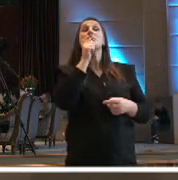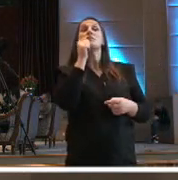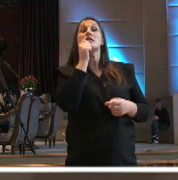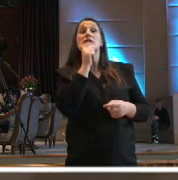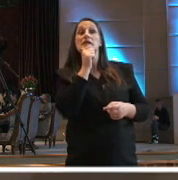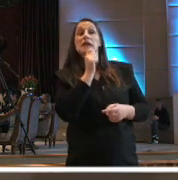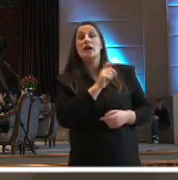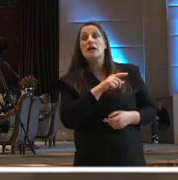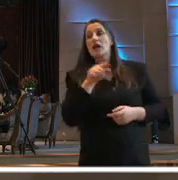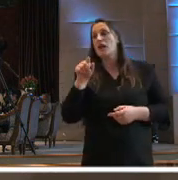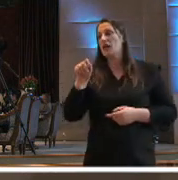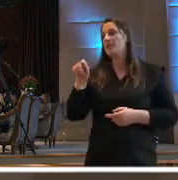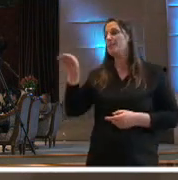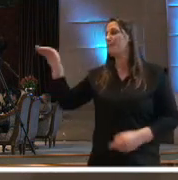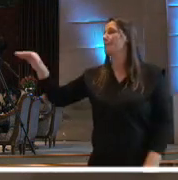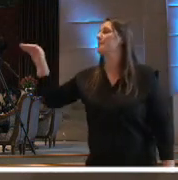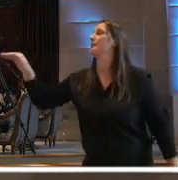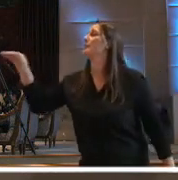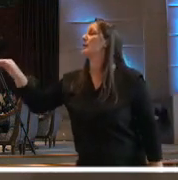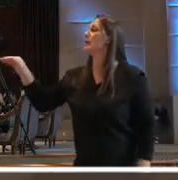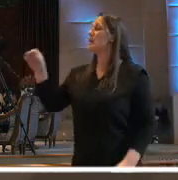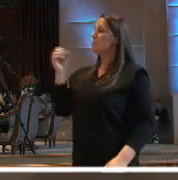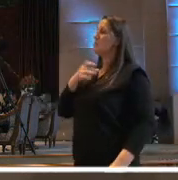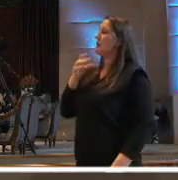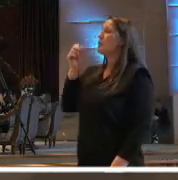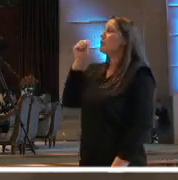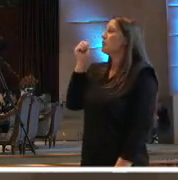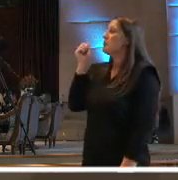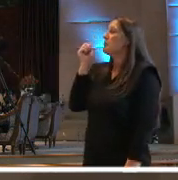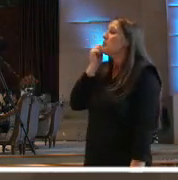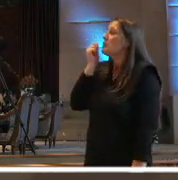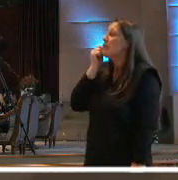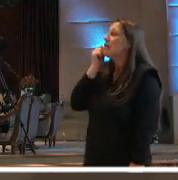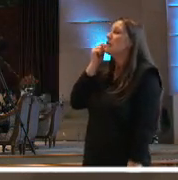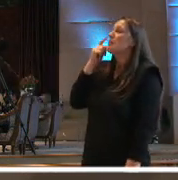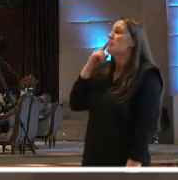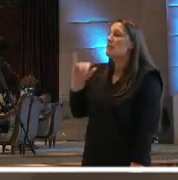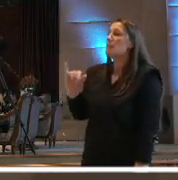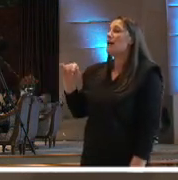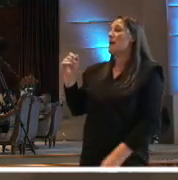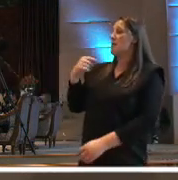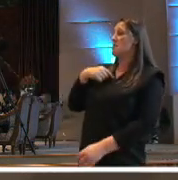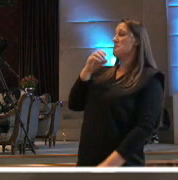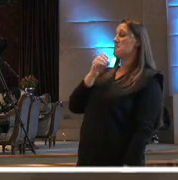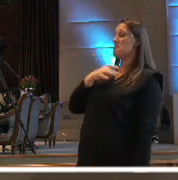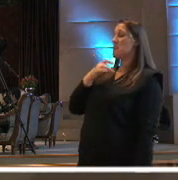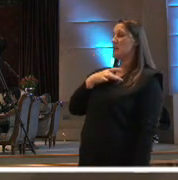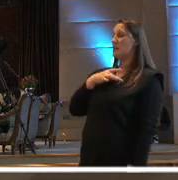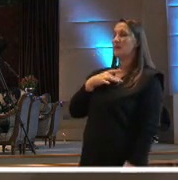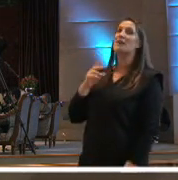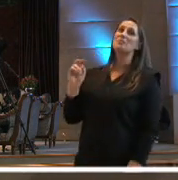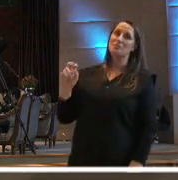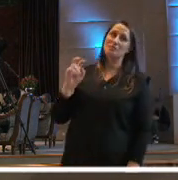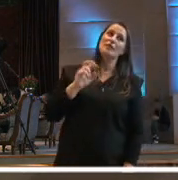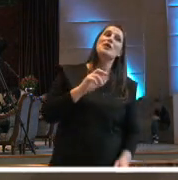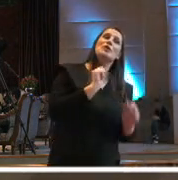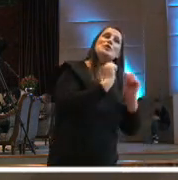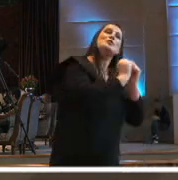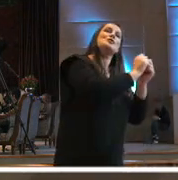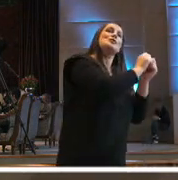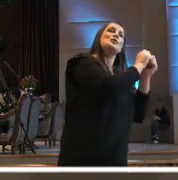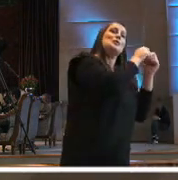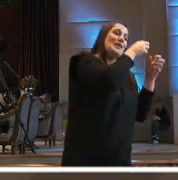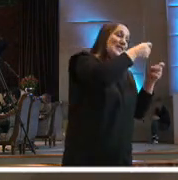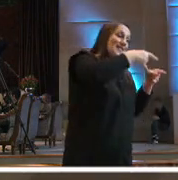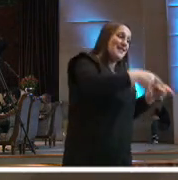ia lá, cutucava a gente: estou com medo. Aí a gente ia para a cama dela, ficava um pouquinho com ela. Daí ela dizia assim: